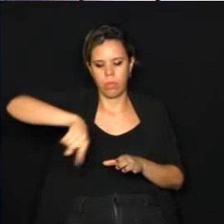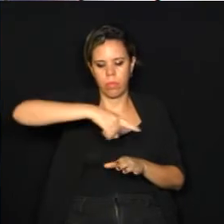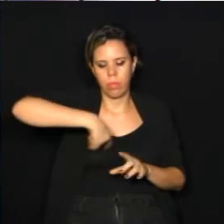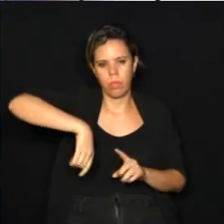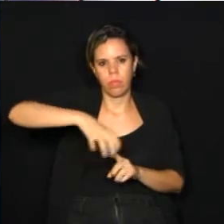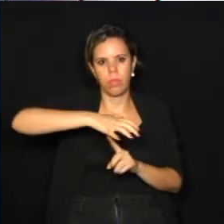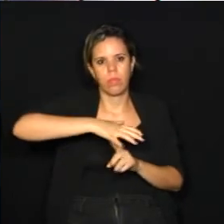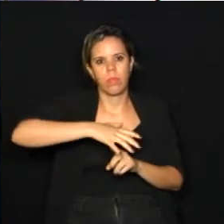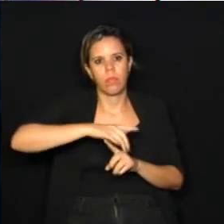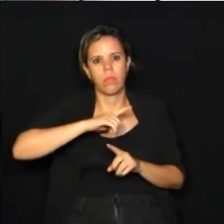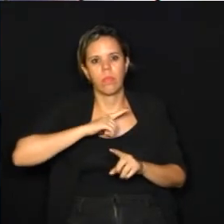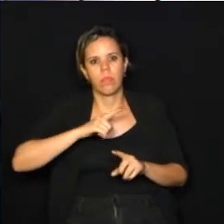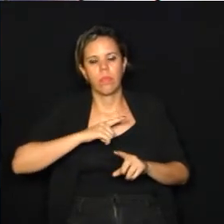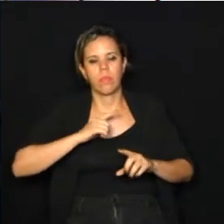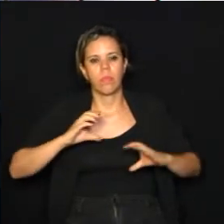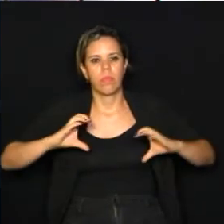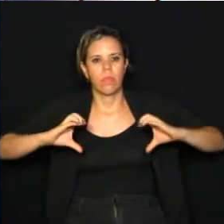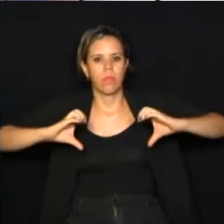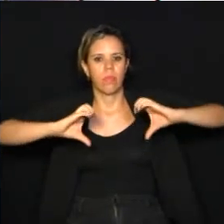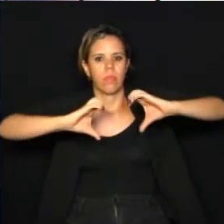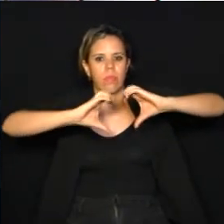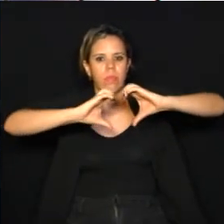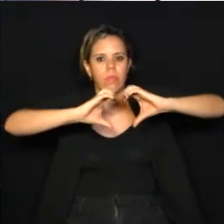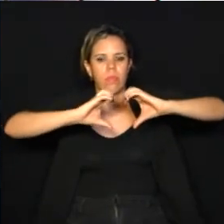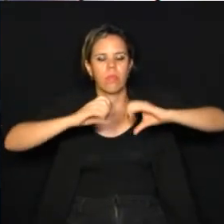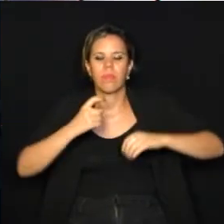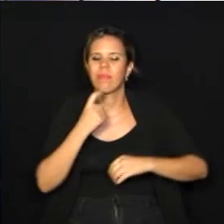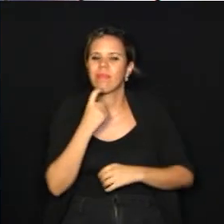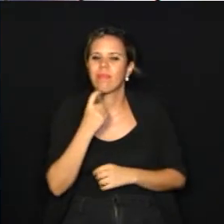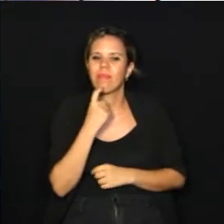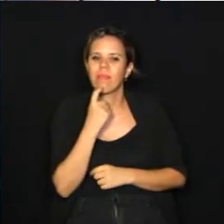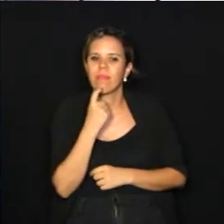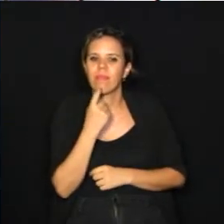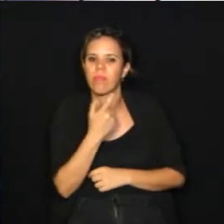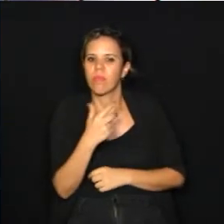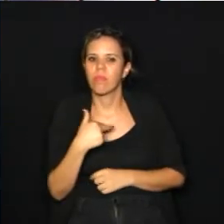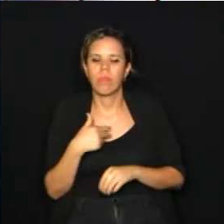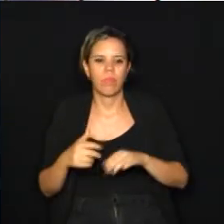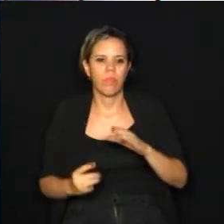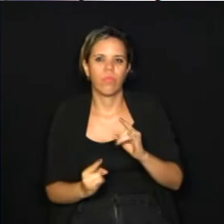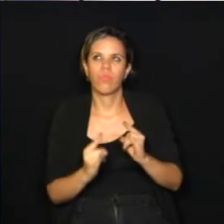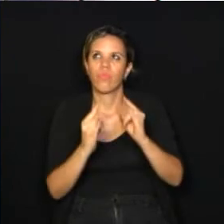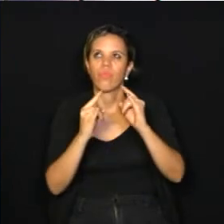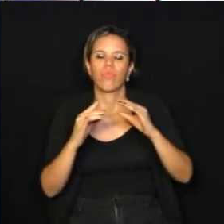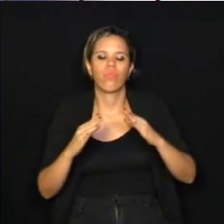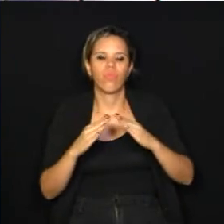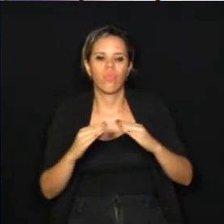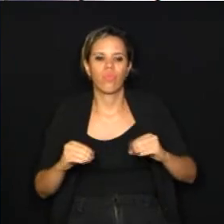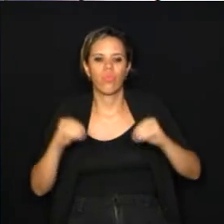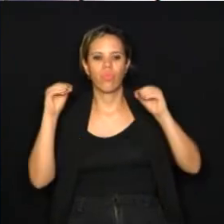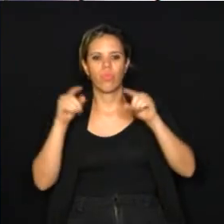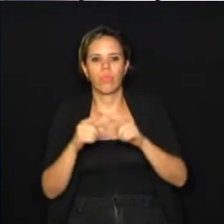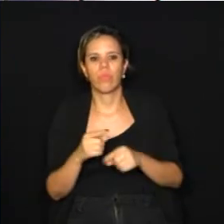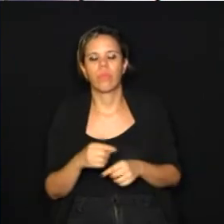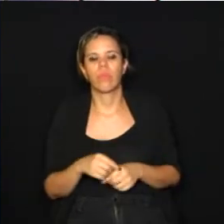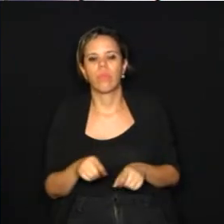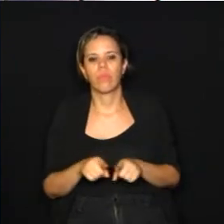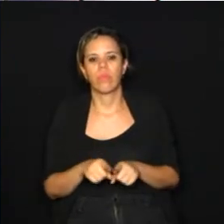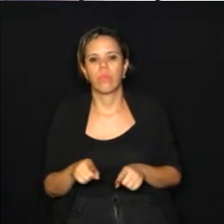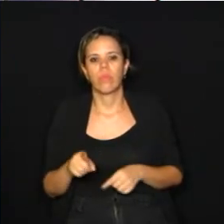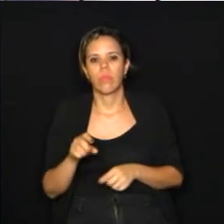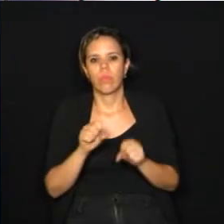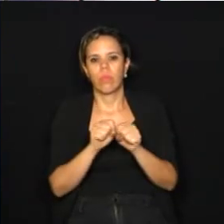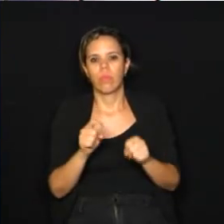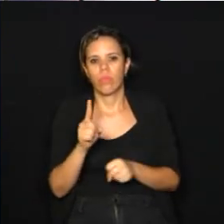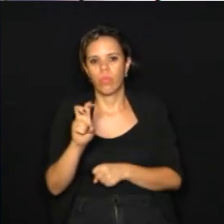do entorno, onde tem ali aquele totem Eu Amo Campinas, mas não pode subir na Torre do Castelo. Sistema 156 só